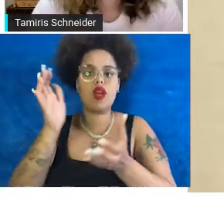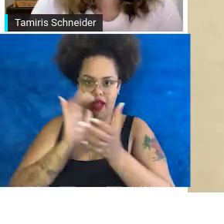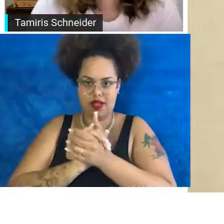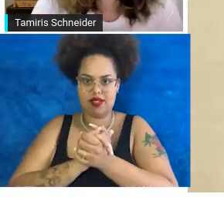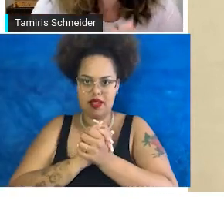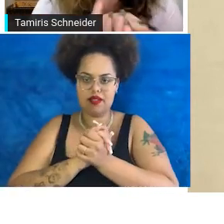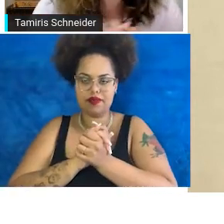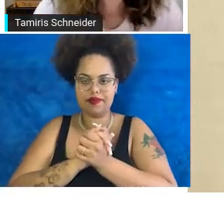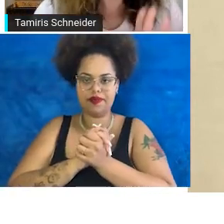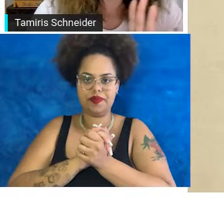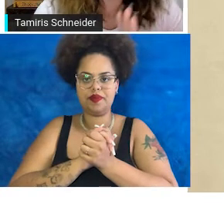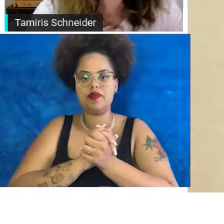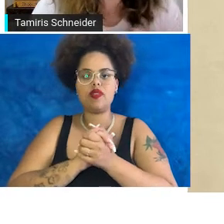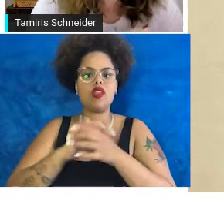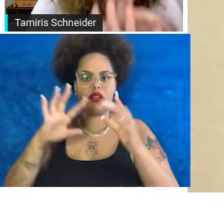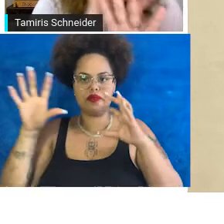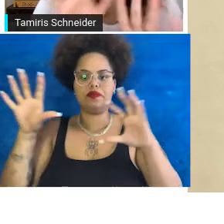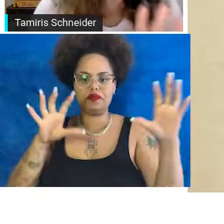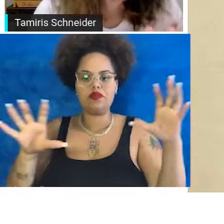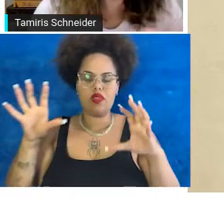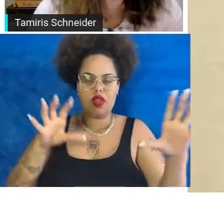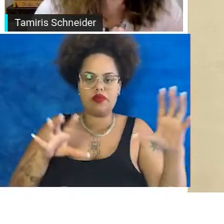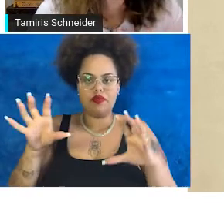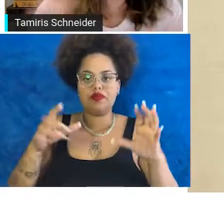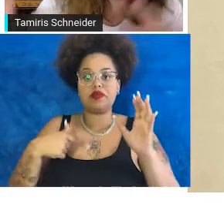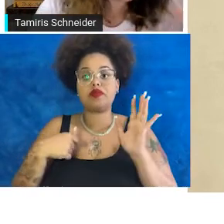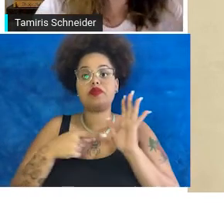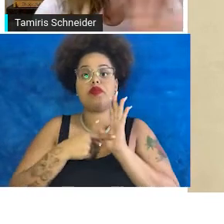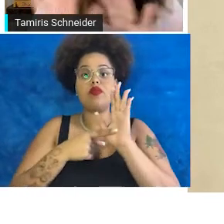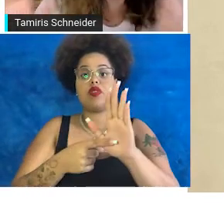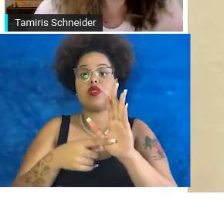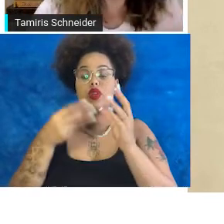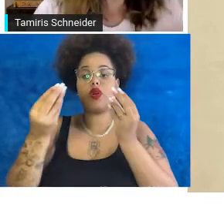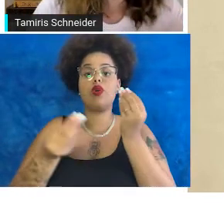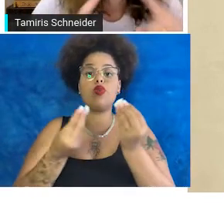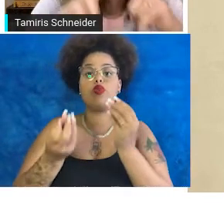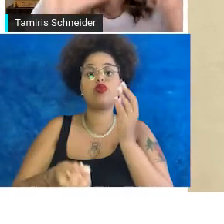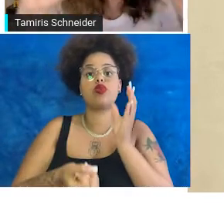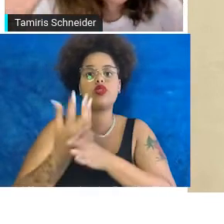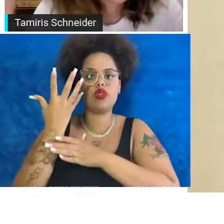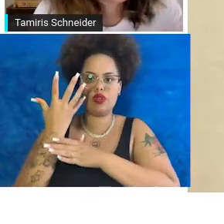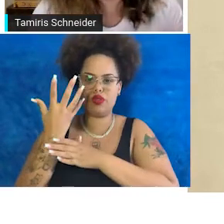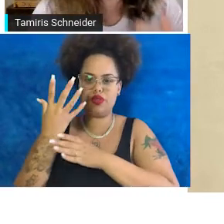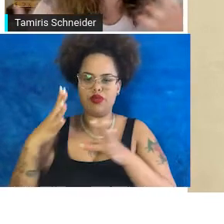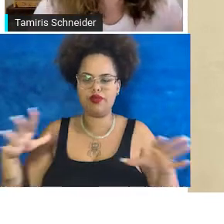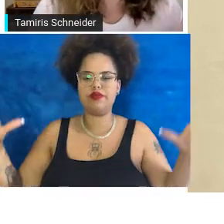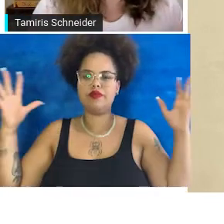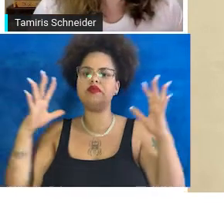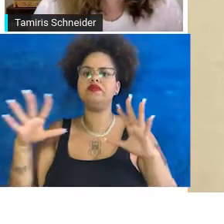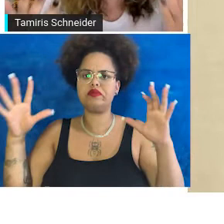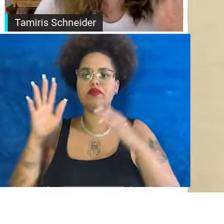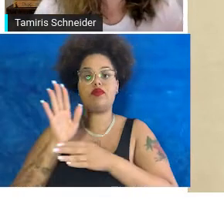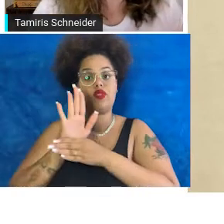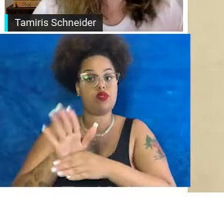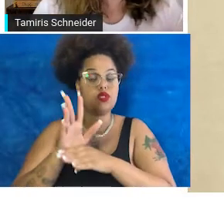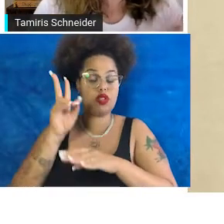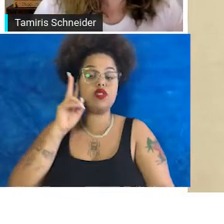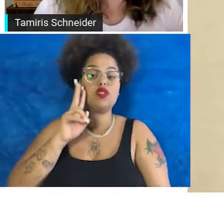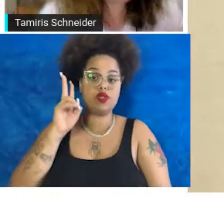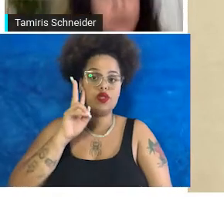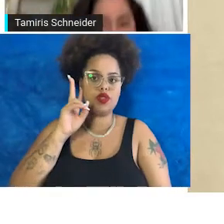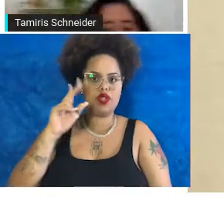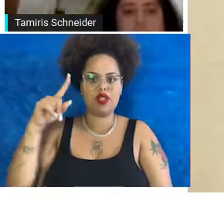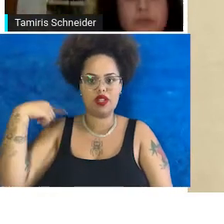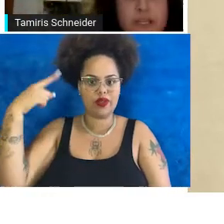isso. Basicamente eram esses cenários, e é esses cenários que eu vou mostrar como a gente criou esse clima para ajudar na história,